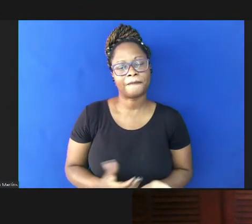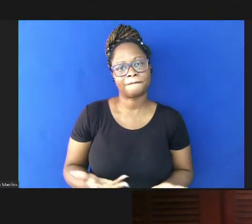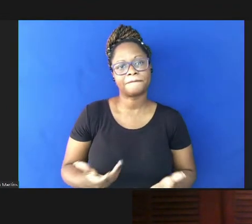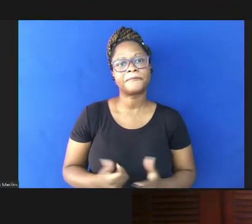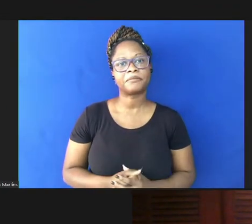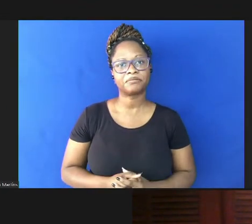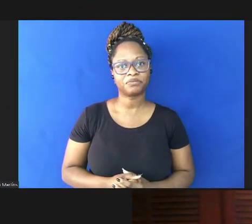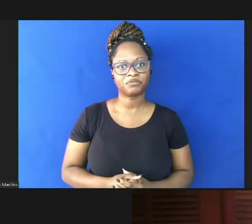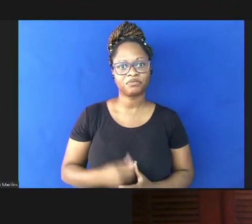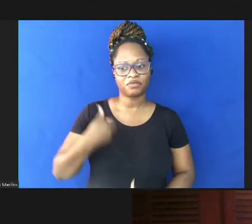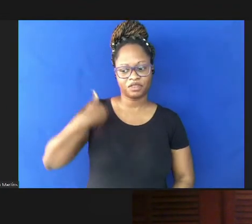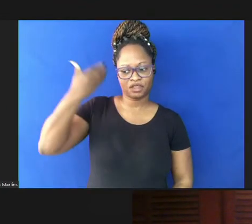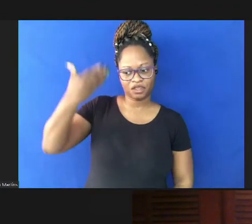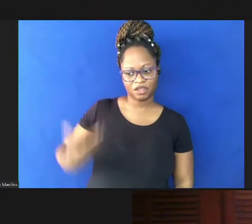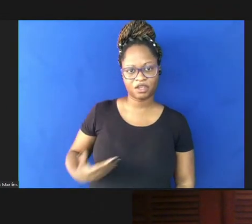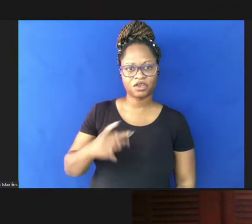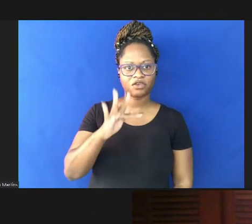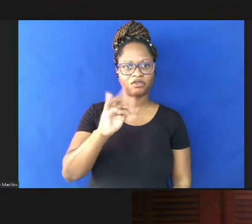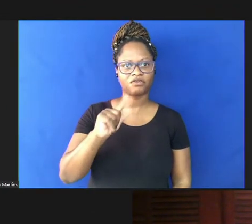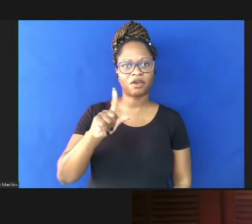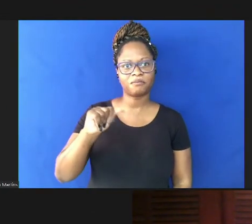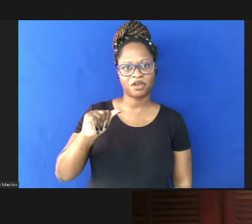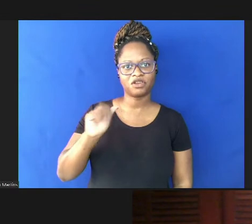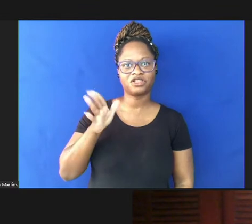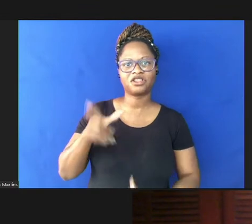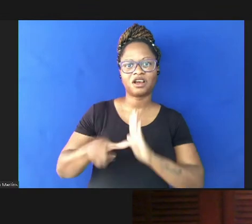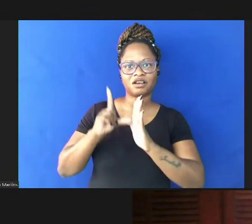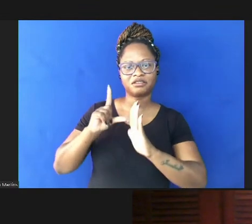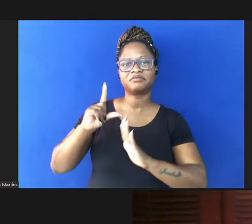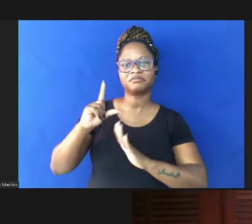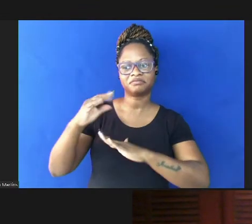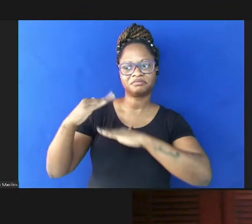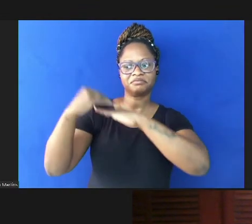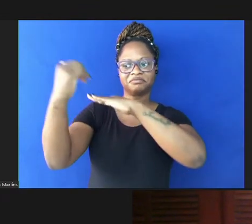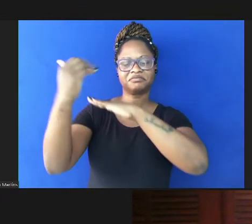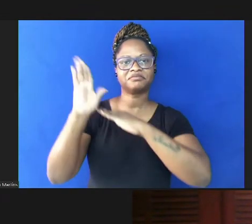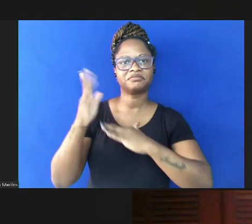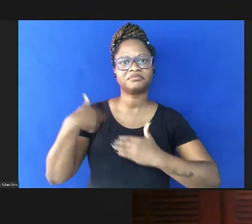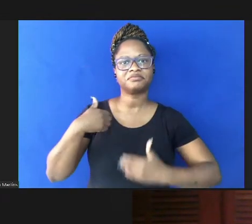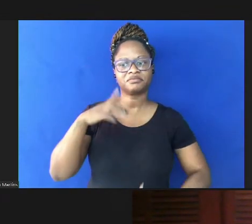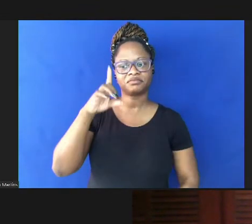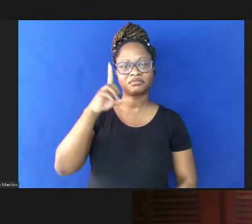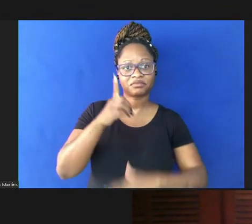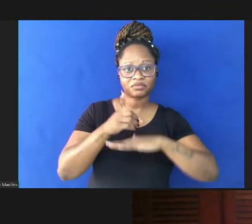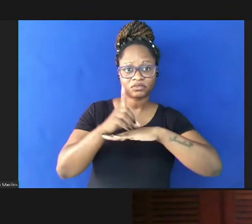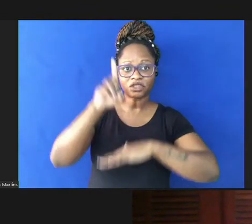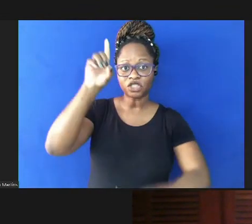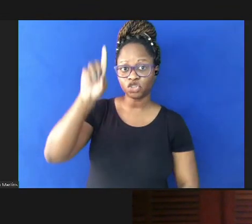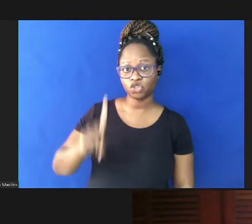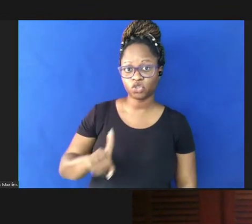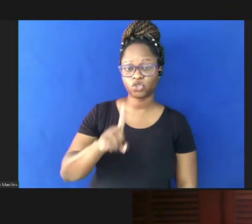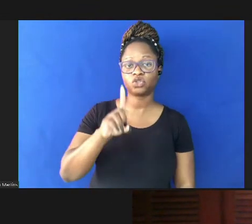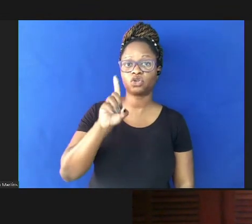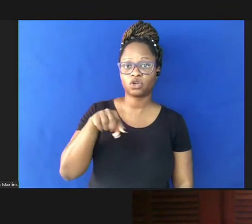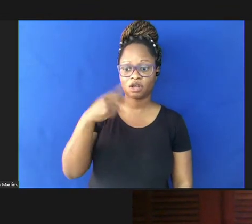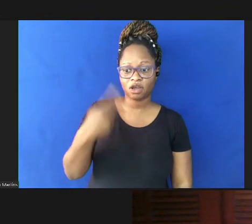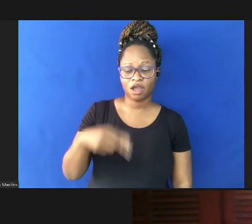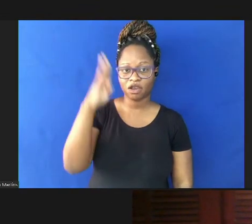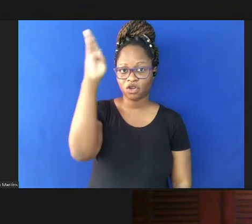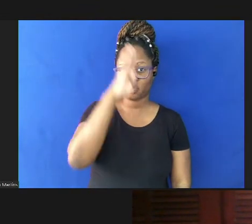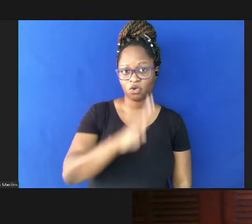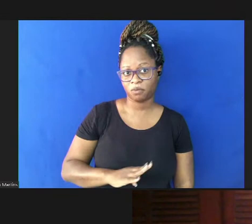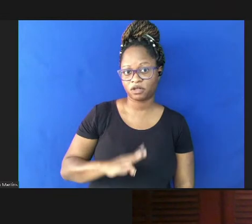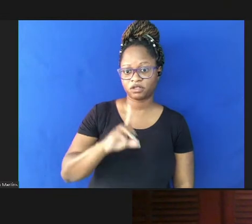eu sou Fabiola Gervasi, como já introduziram, sou diretora adjunta do DAD aqui no Brasil e também responsável